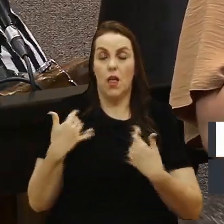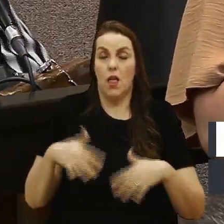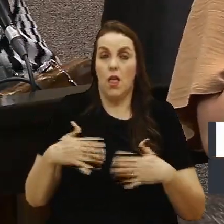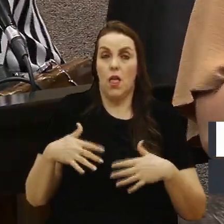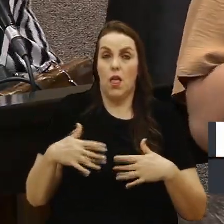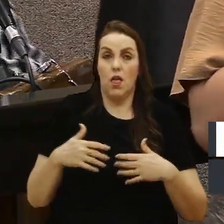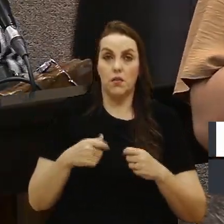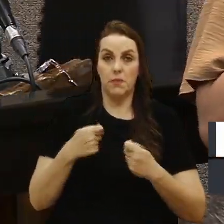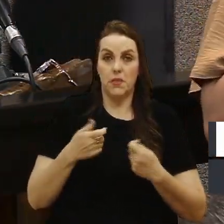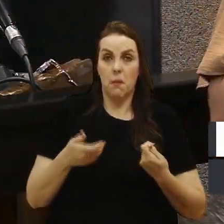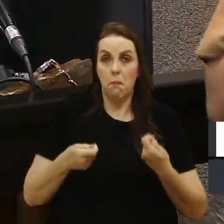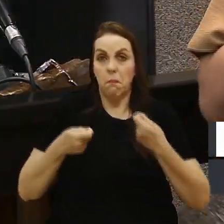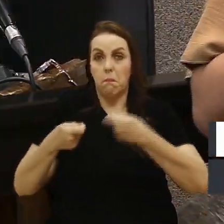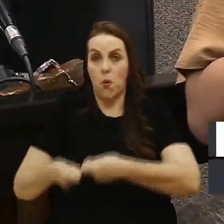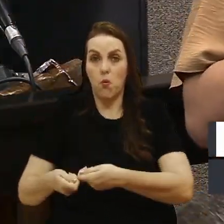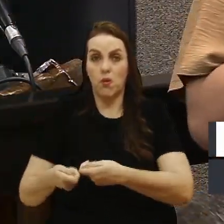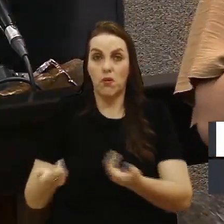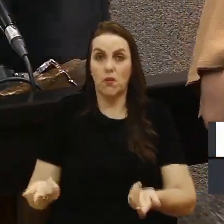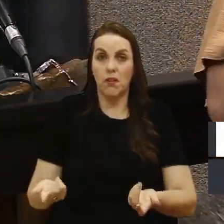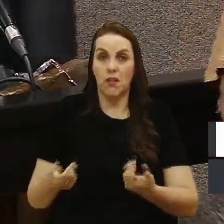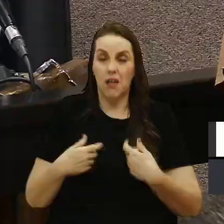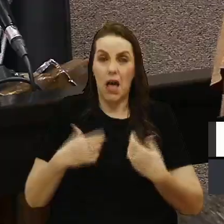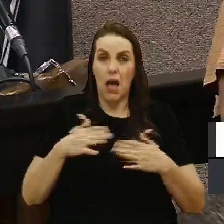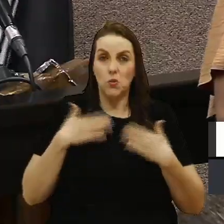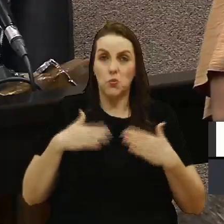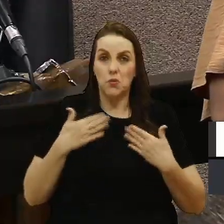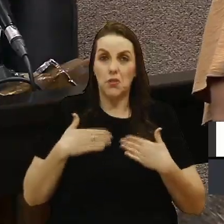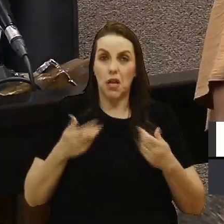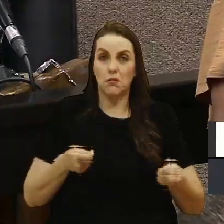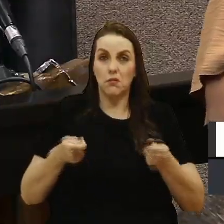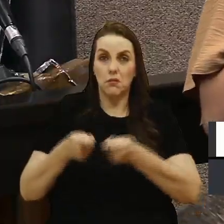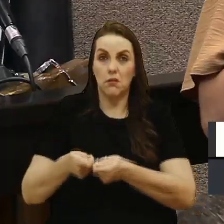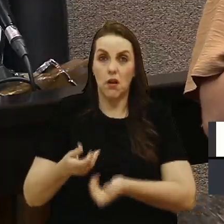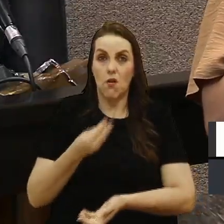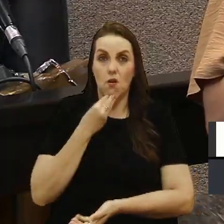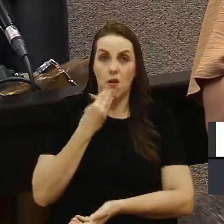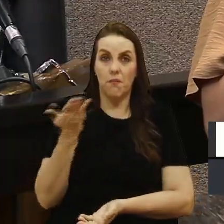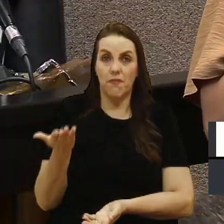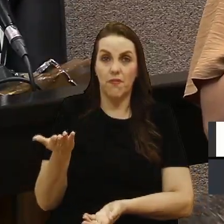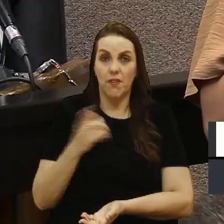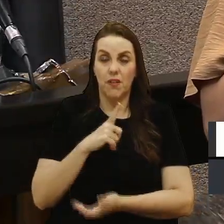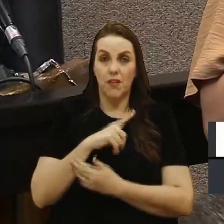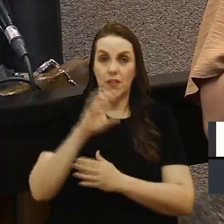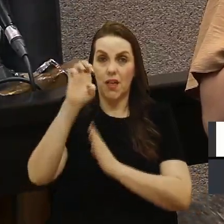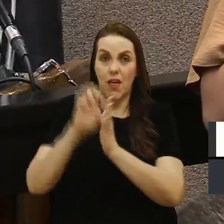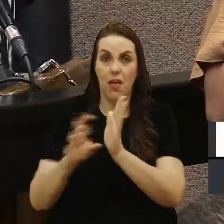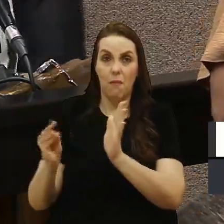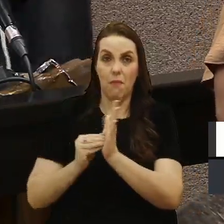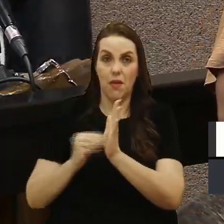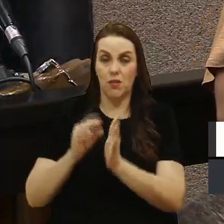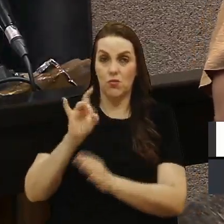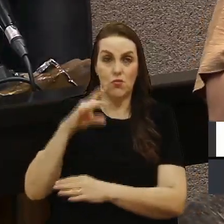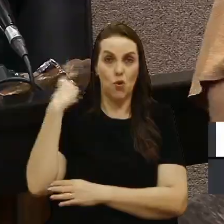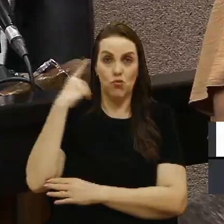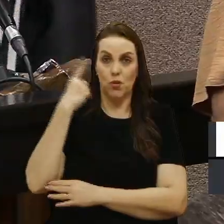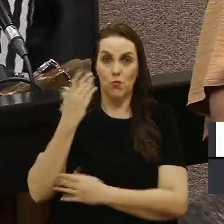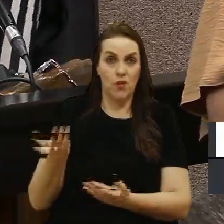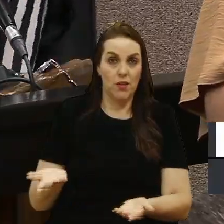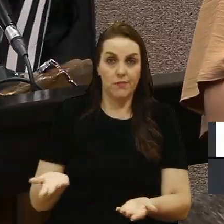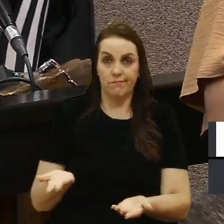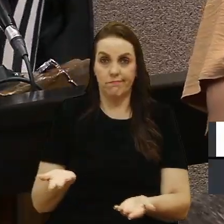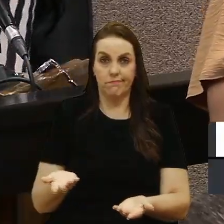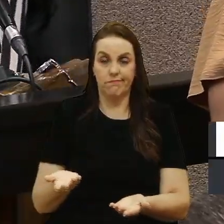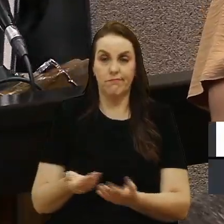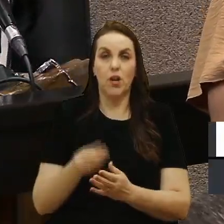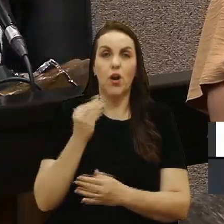que, eles começam a se assustar, tem que dar contrapartida. Mas, gente, estão governando com emenda parlamentar e, claro, vereador